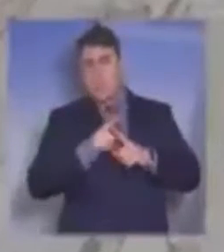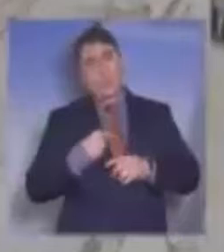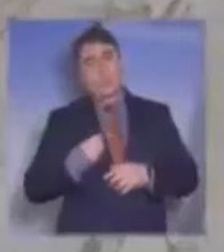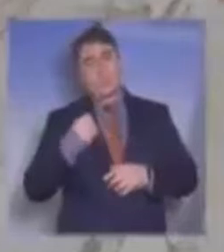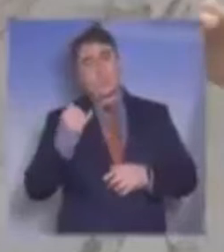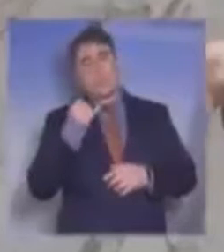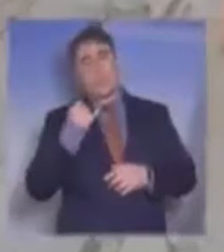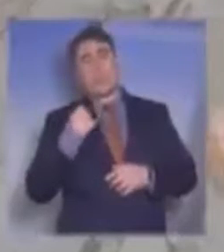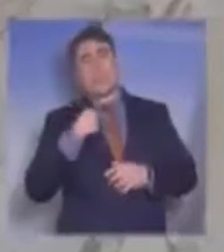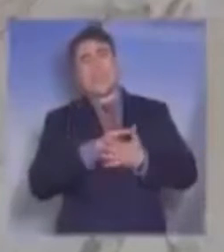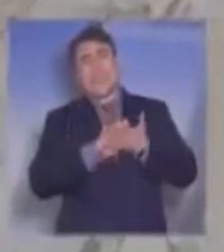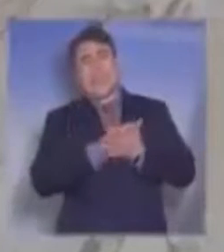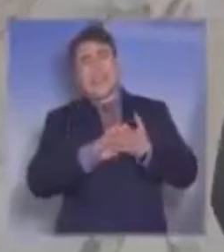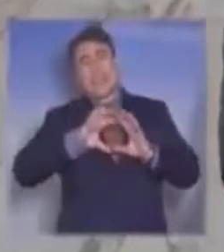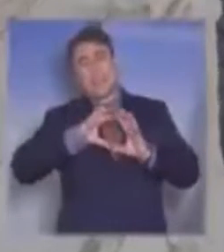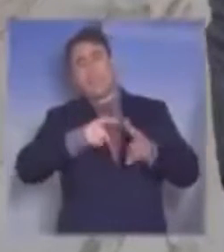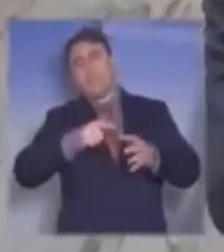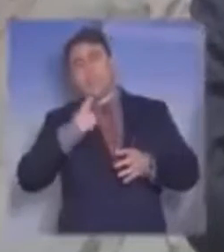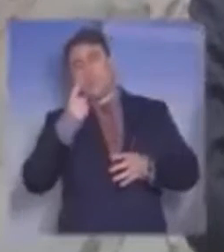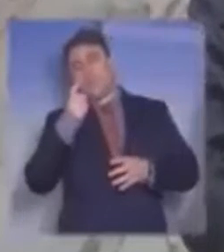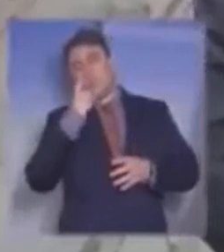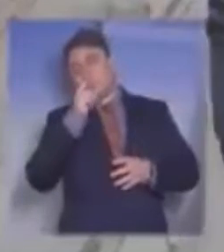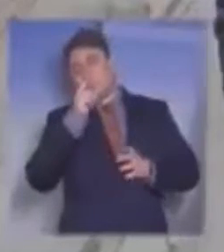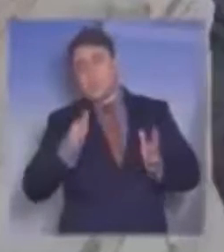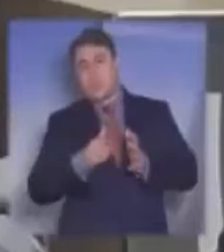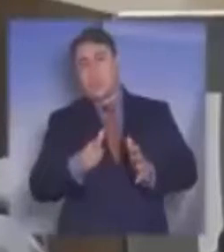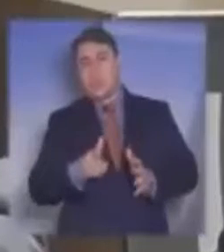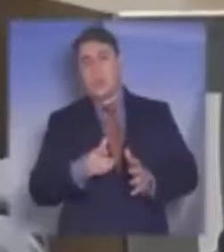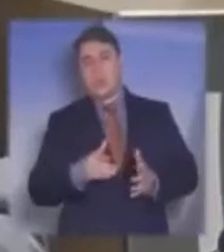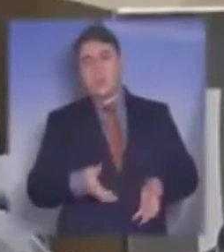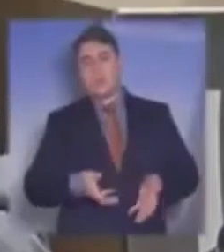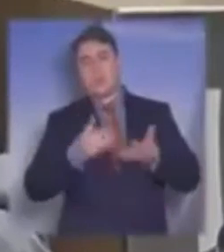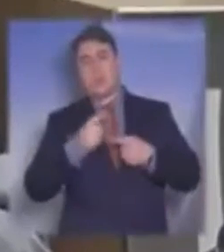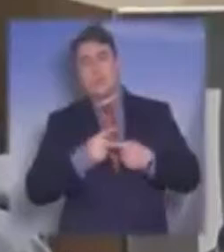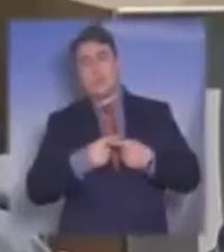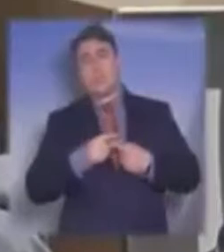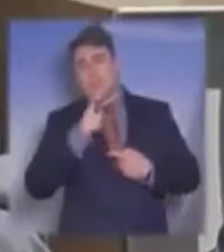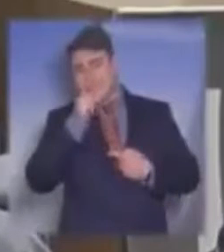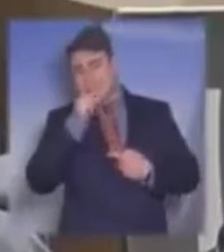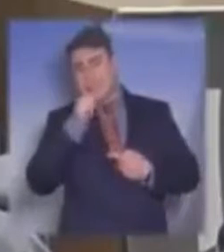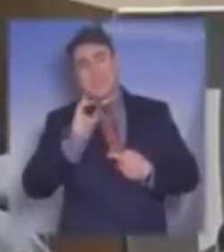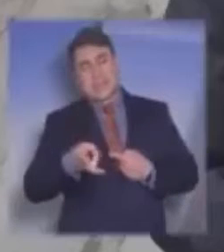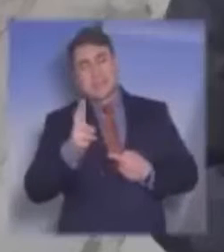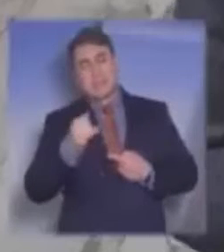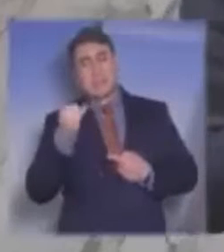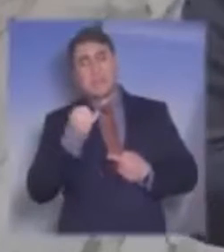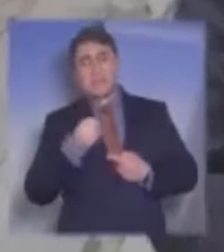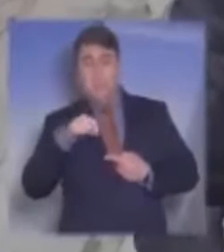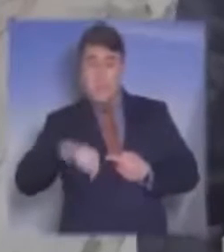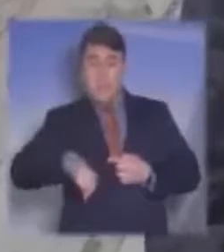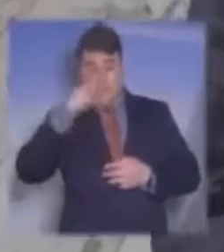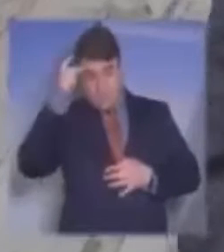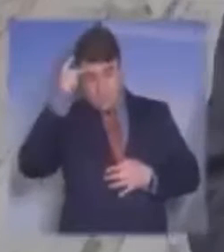em uma cidade em lugar nenhum do mundo que não tenho e acho que não tem um poço artesiano que não tenham a coisa não dá nada tem e aqui